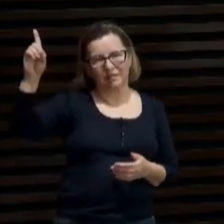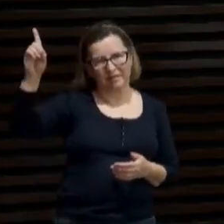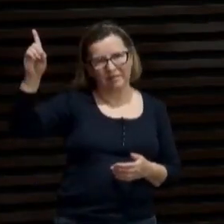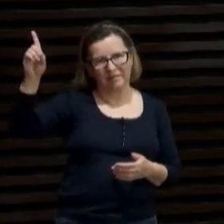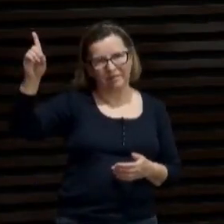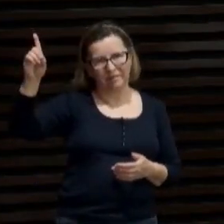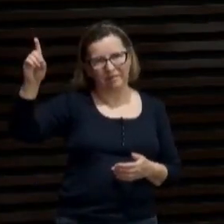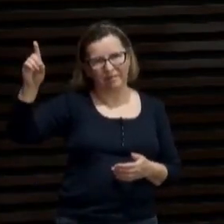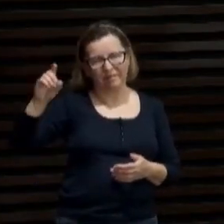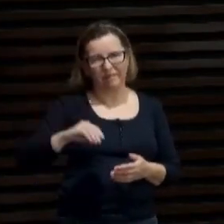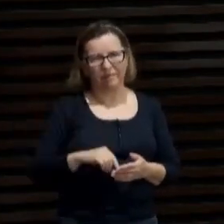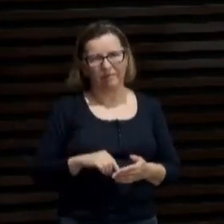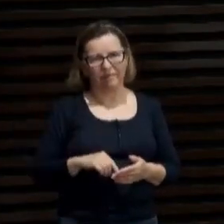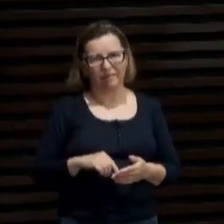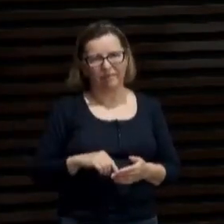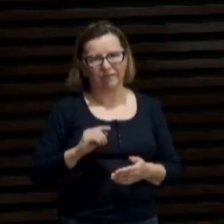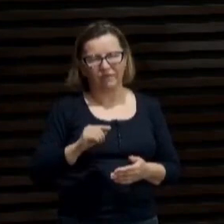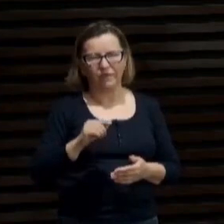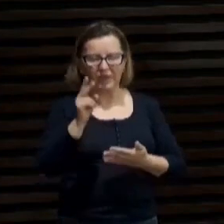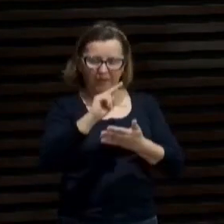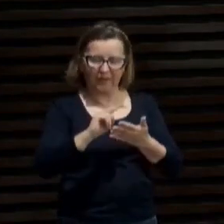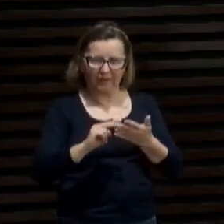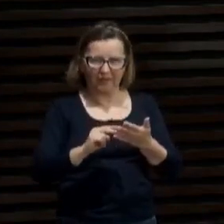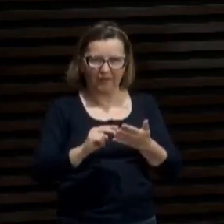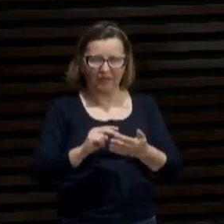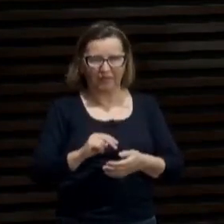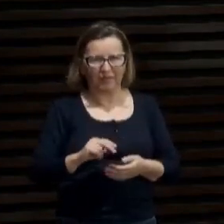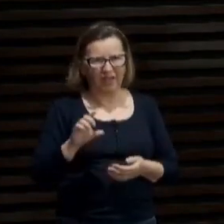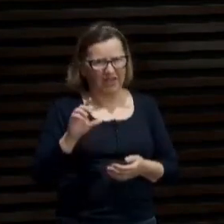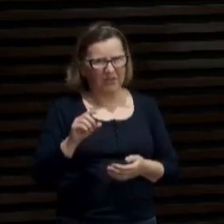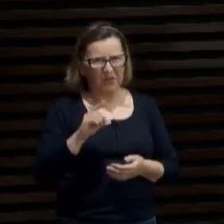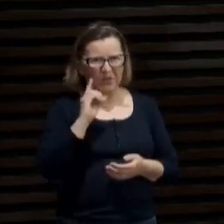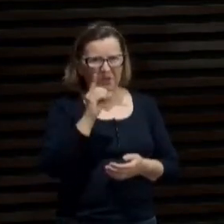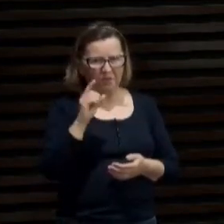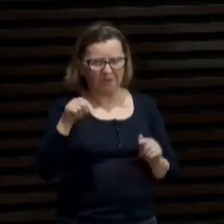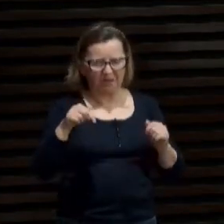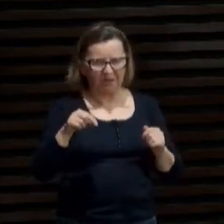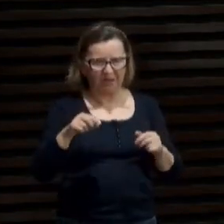O quanto dela você se alimenta? É no domingo aqui, sentado?